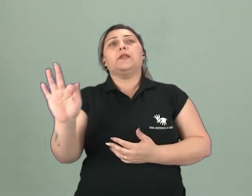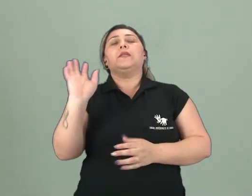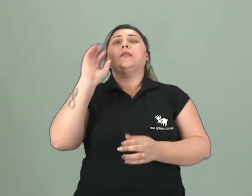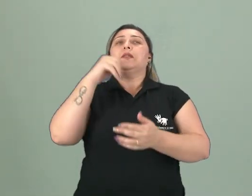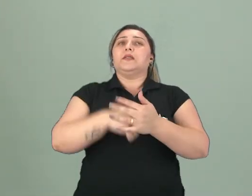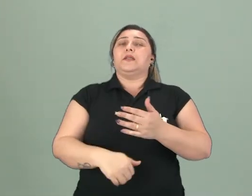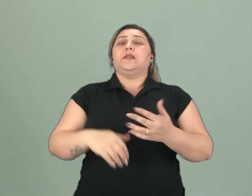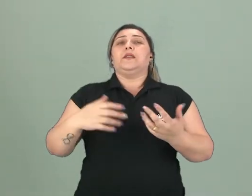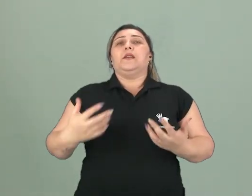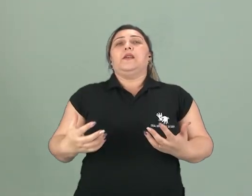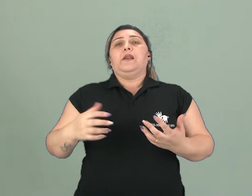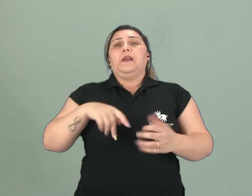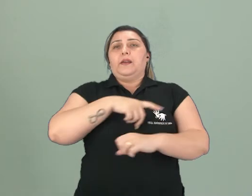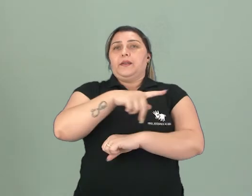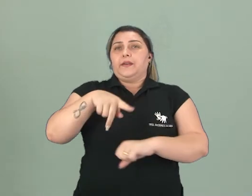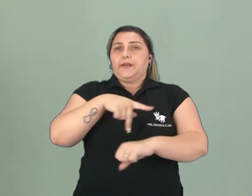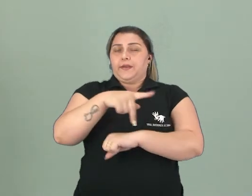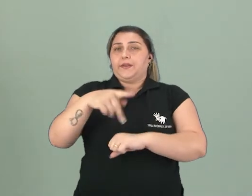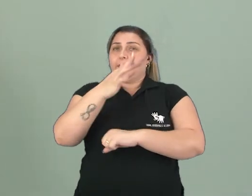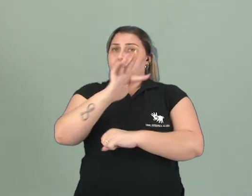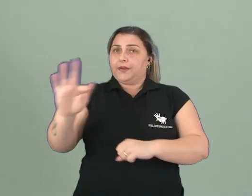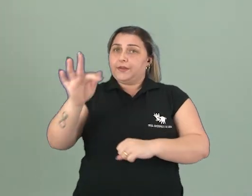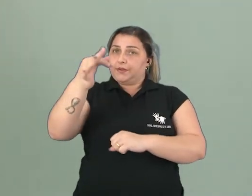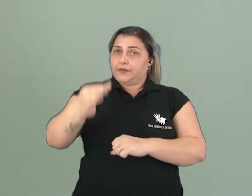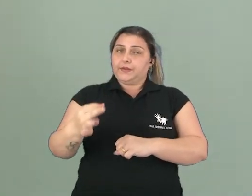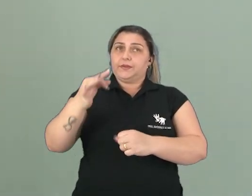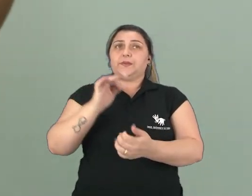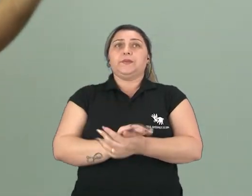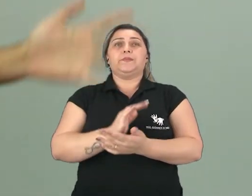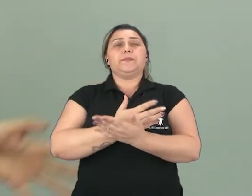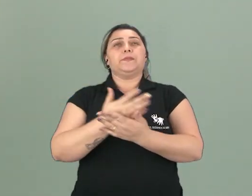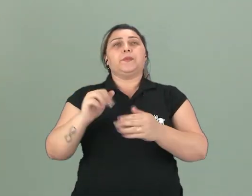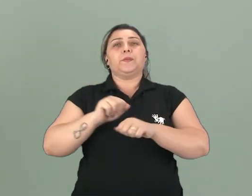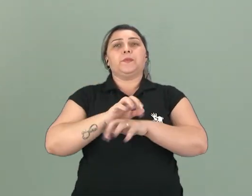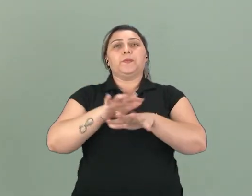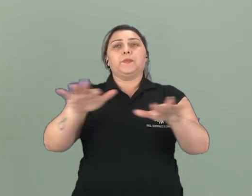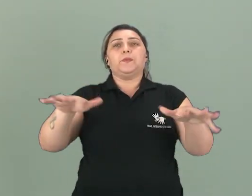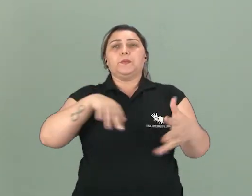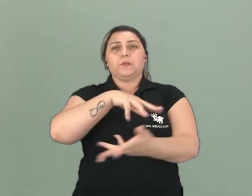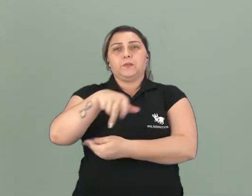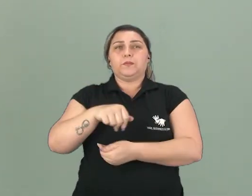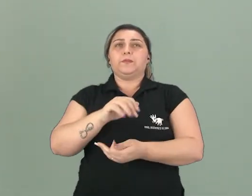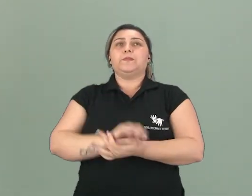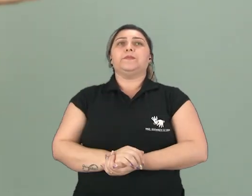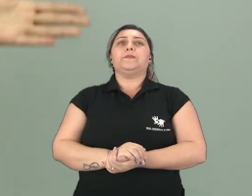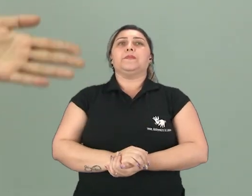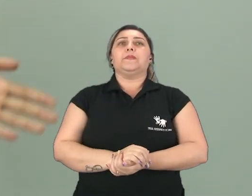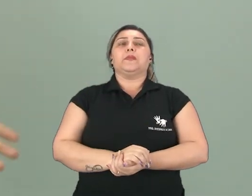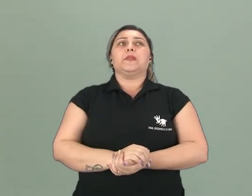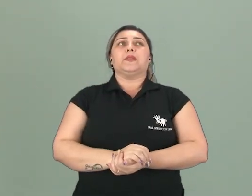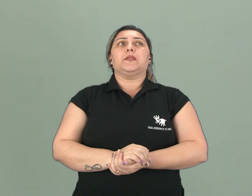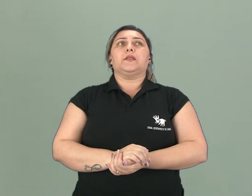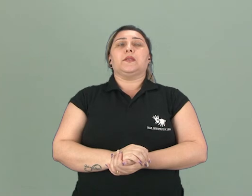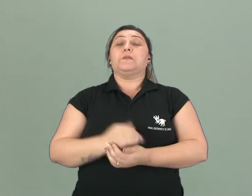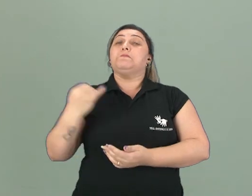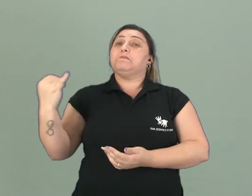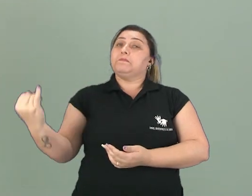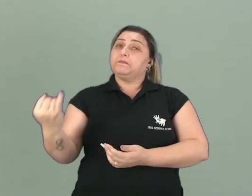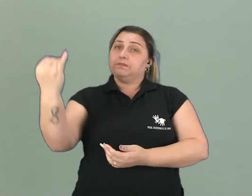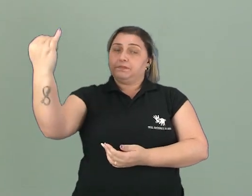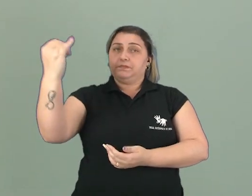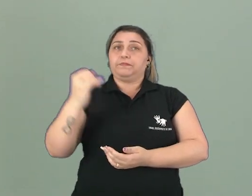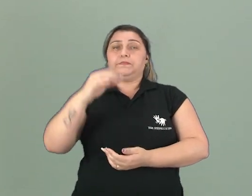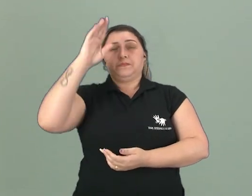dentro do país francês, certo? Eles começaram a se espalhar pelo mundo inteiro. Então, essa é a grande